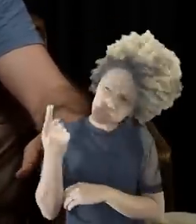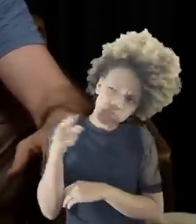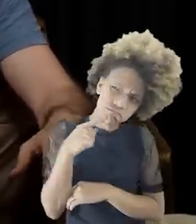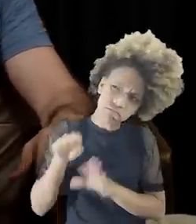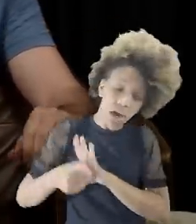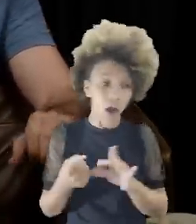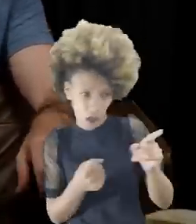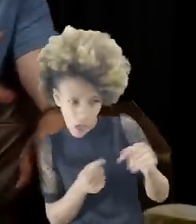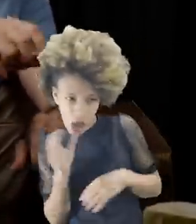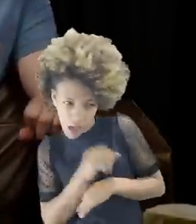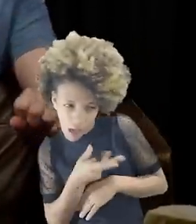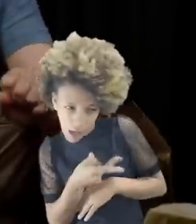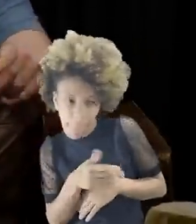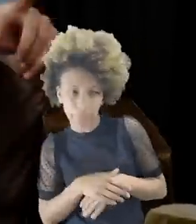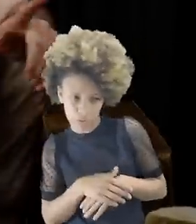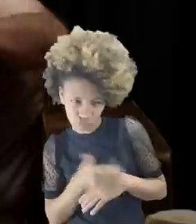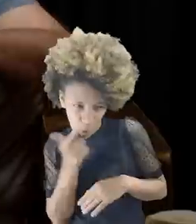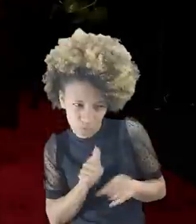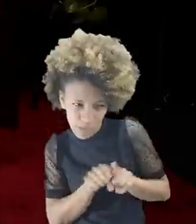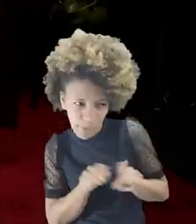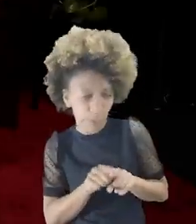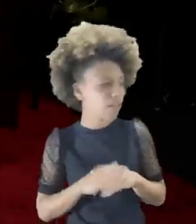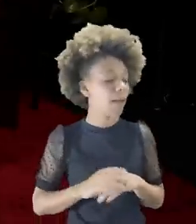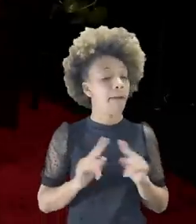dá um pouco basquete ah aquilo ali é mais rapidinho botou futebol